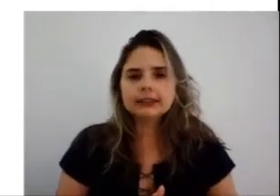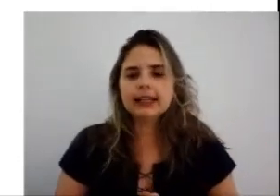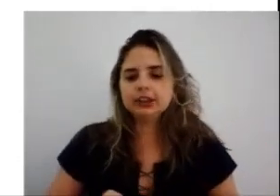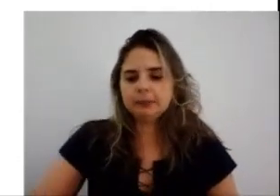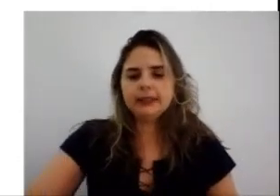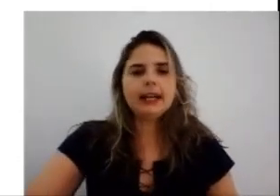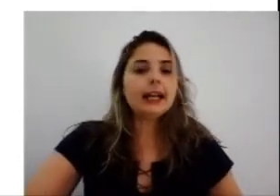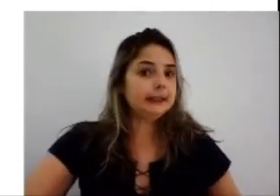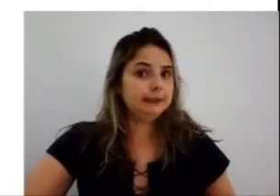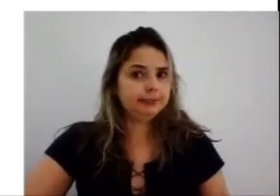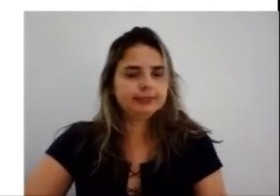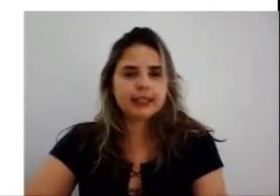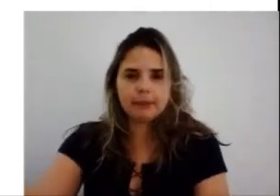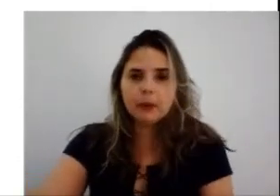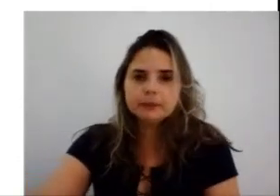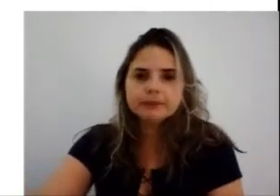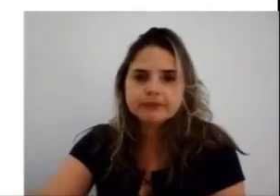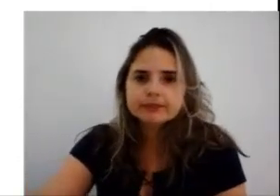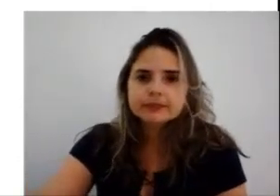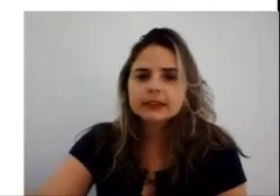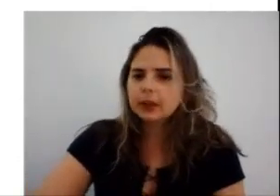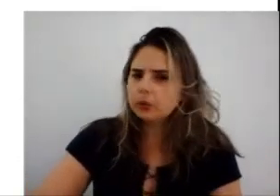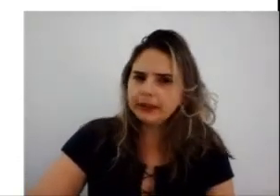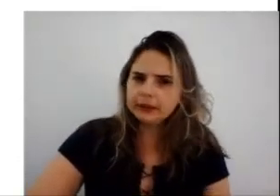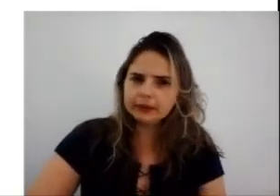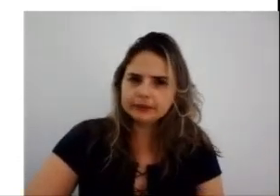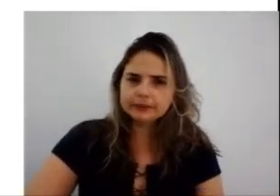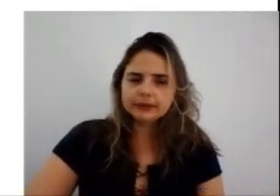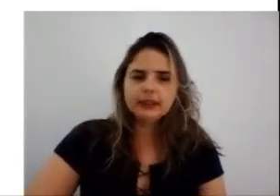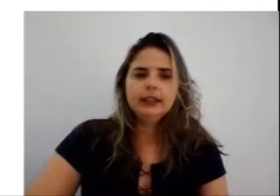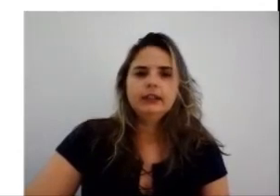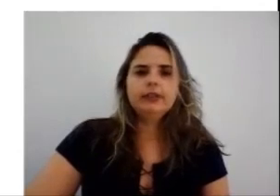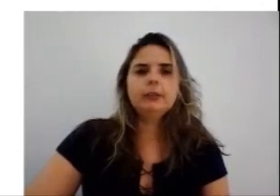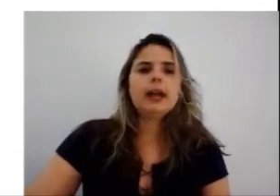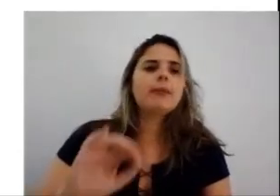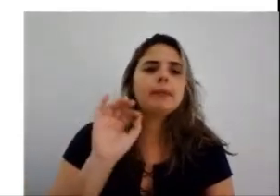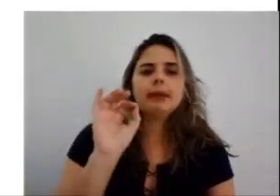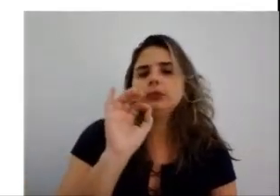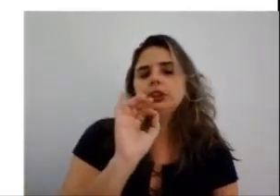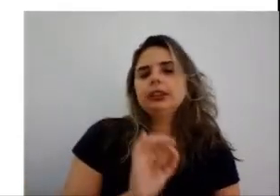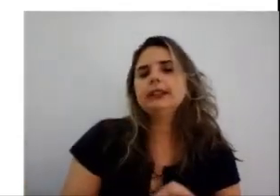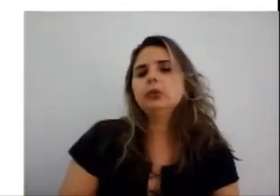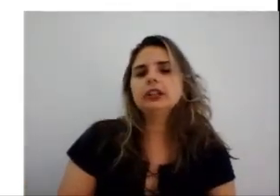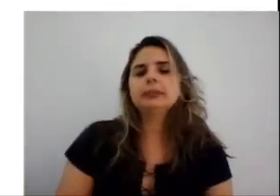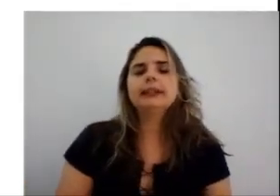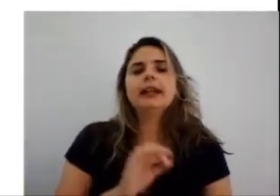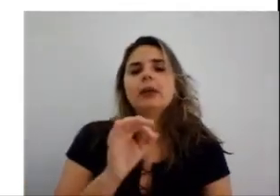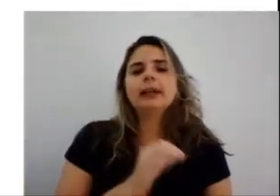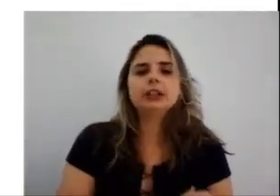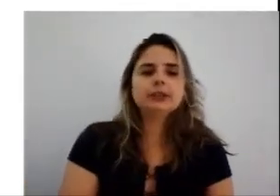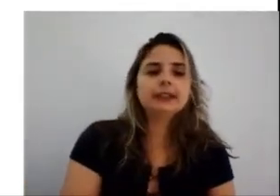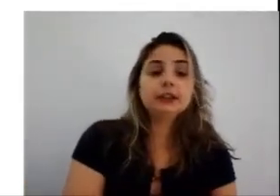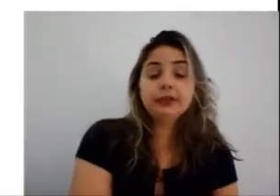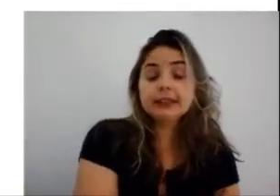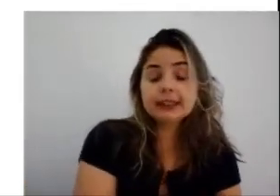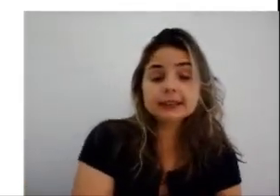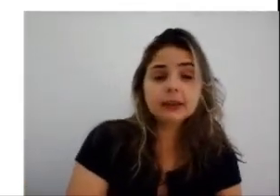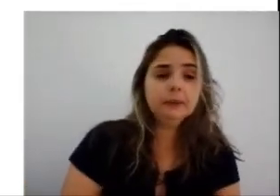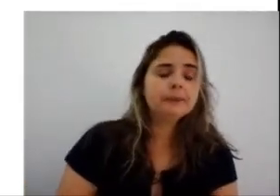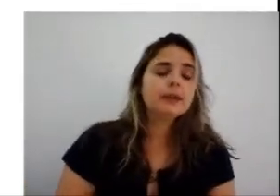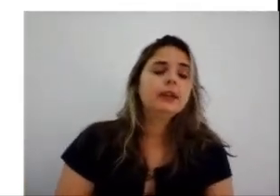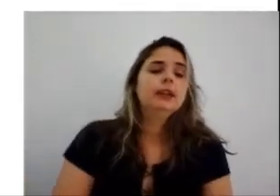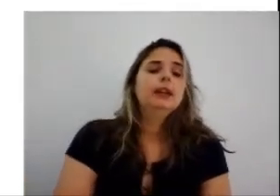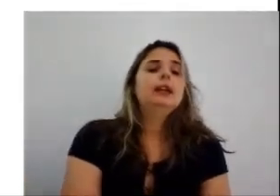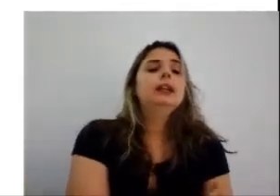instalado na cidade de Piraí, tá bom? Tranquilo? Vamos lá, uma perguntinha do nosso material, uma questãozinha de